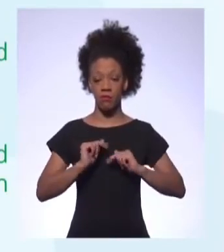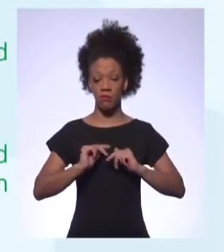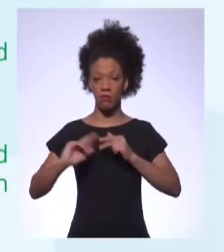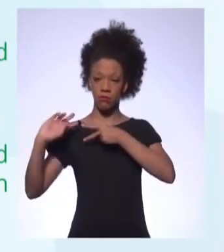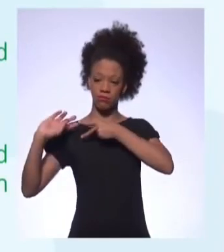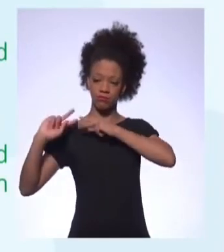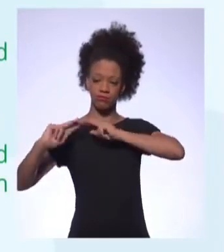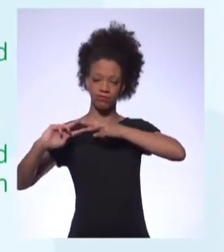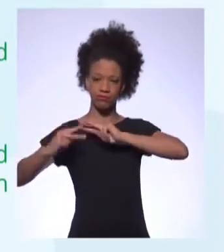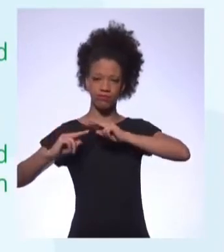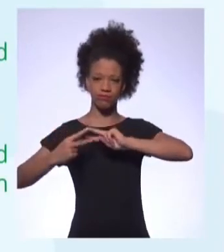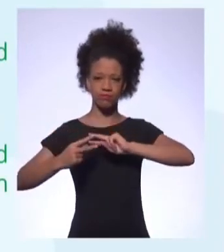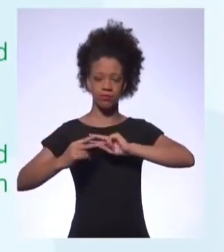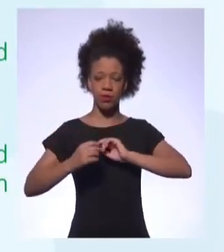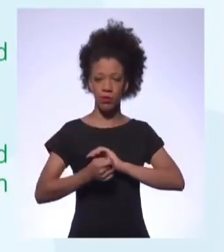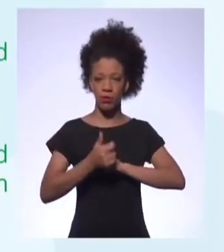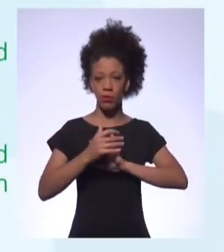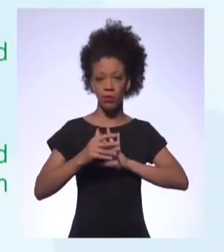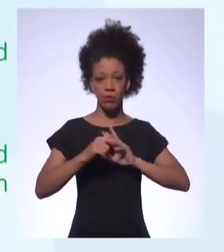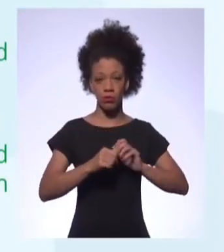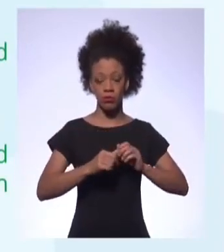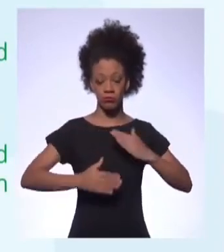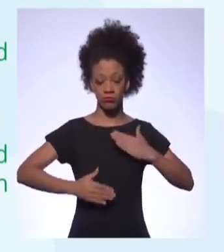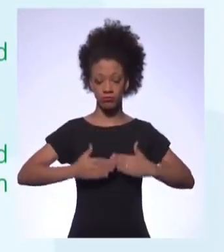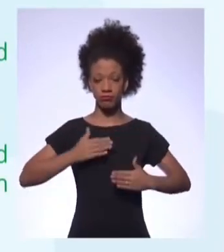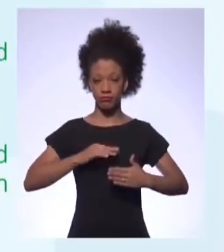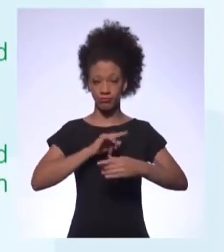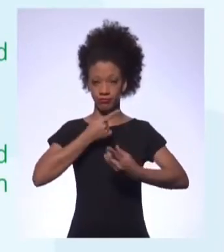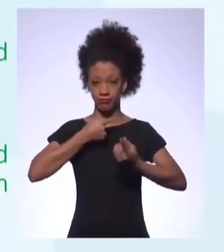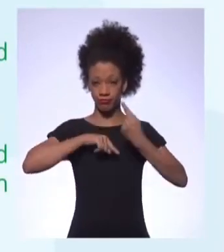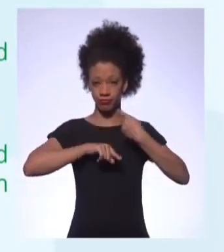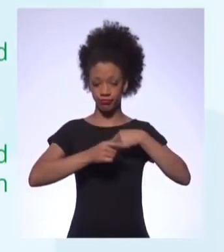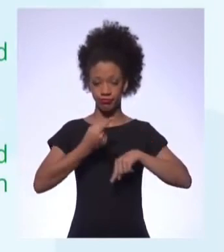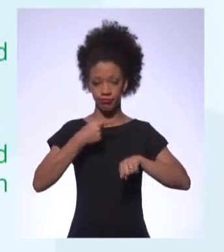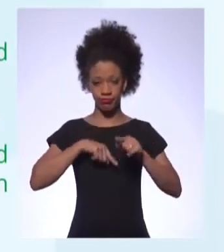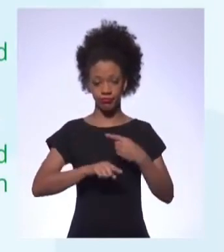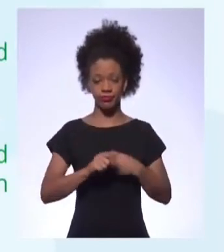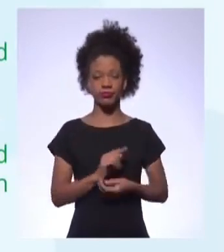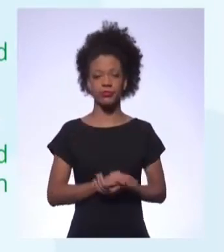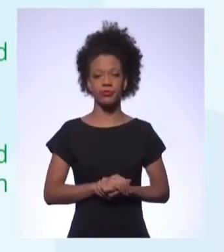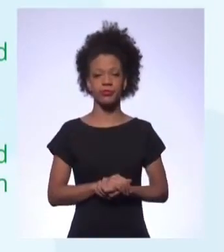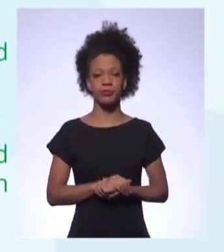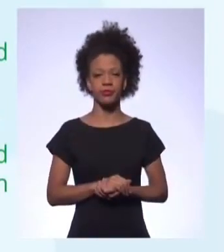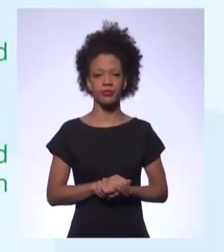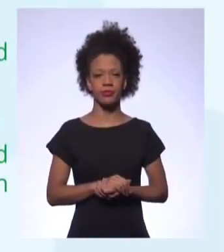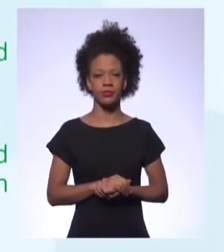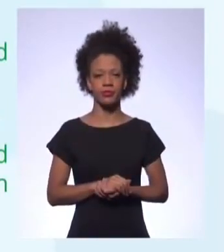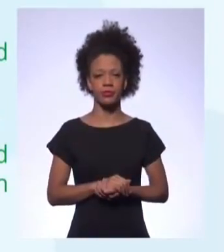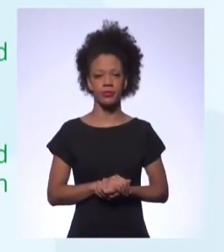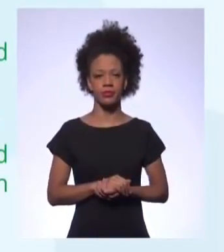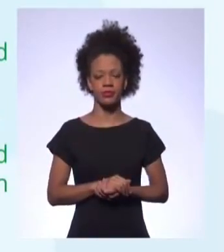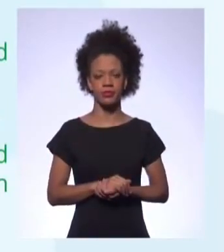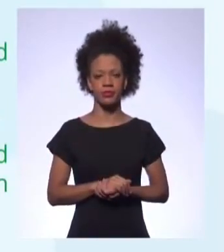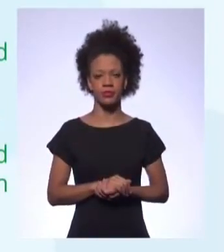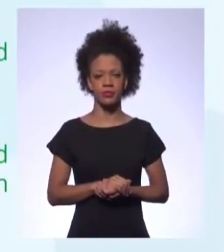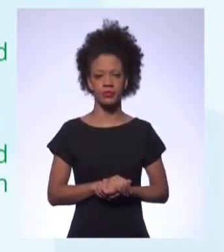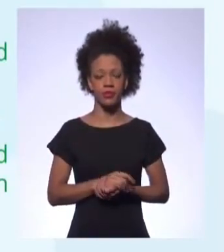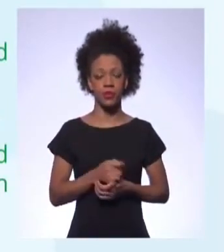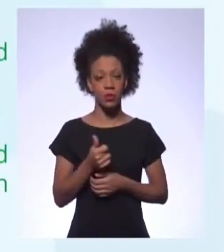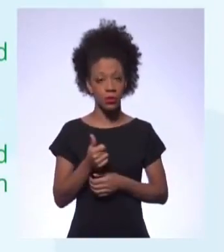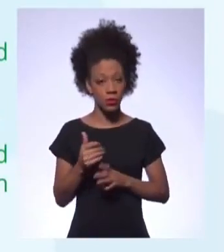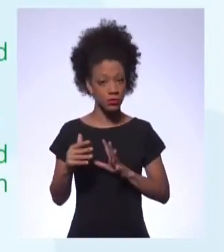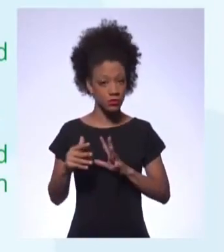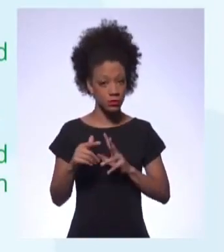nos humanos e em quase todos os outros organismos. Nearly every cell in a person's body has the DNA. Quase